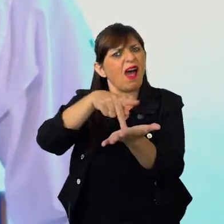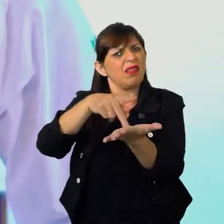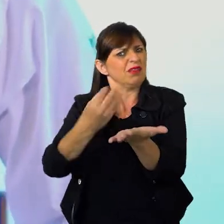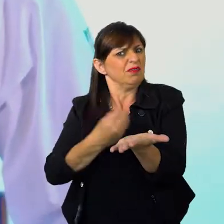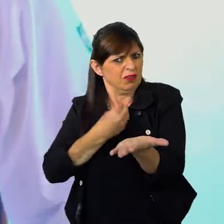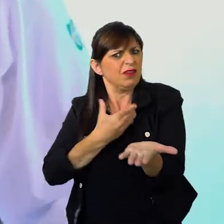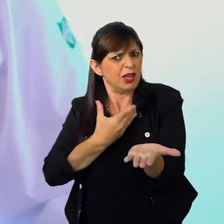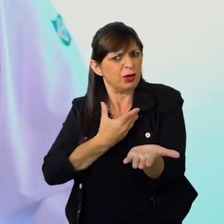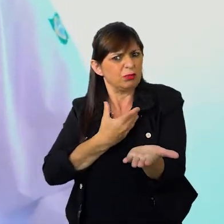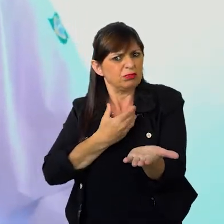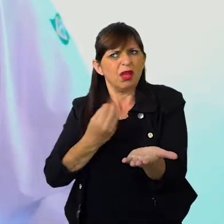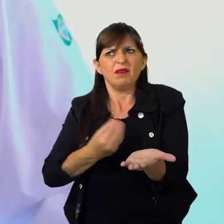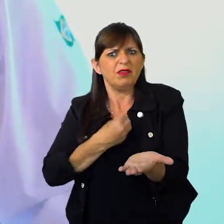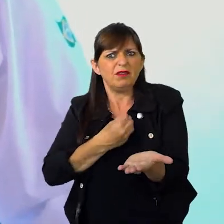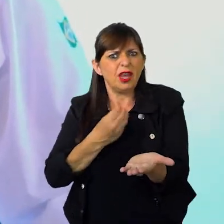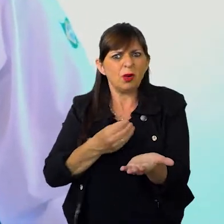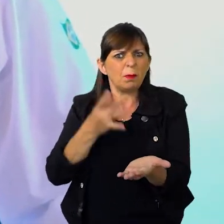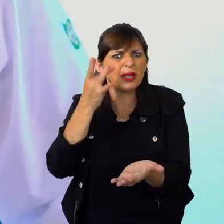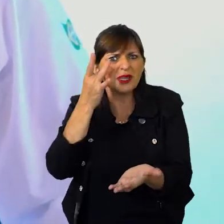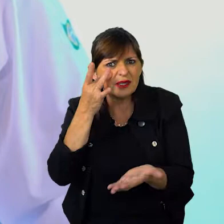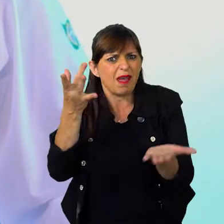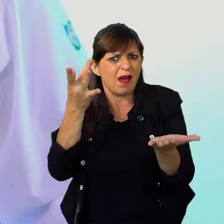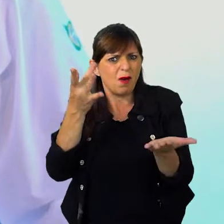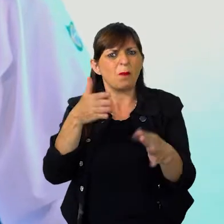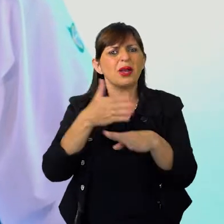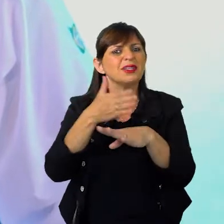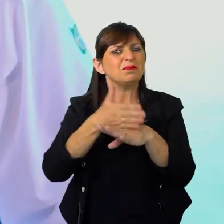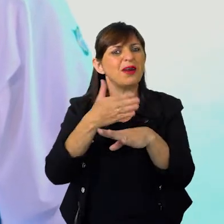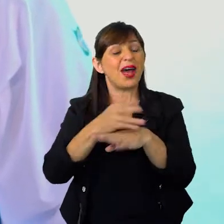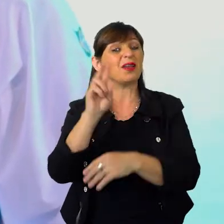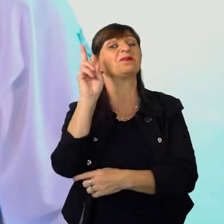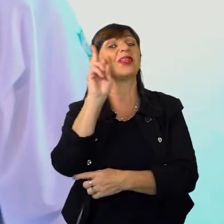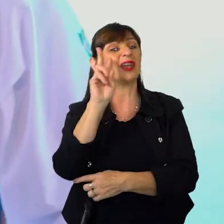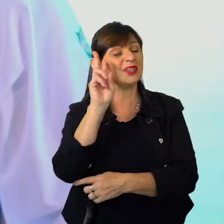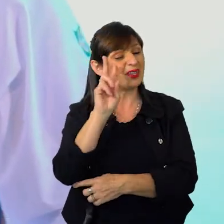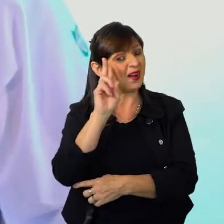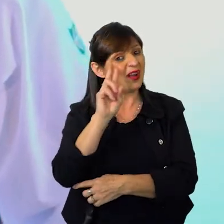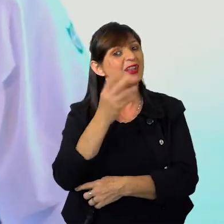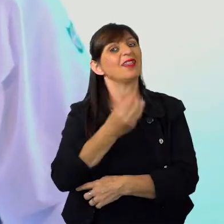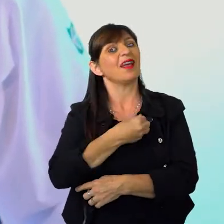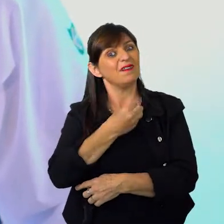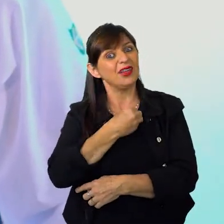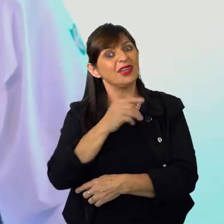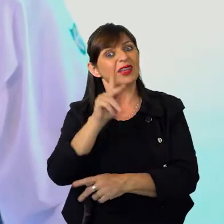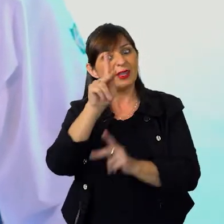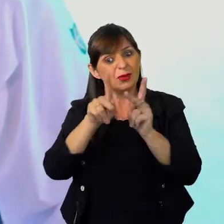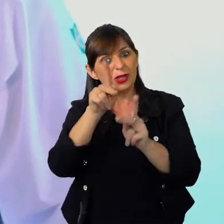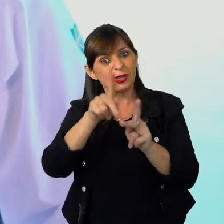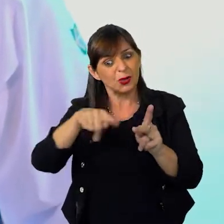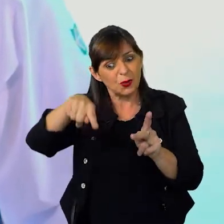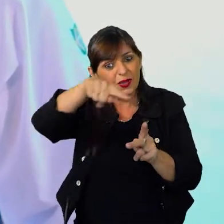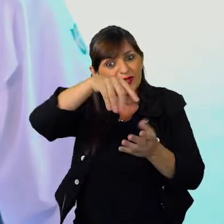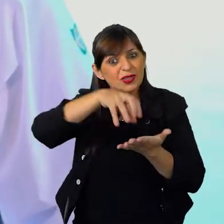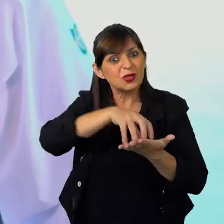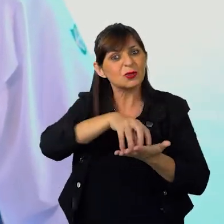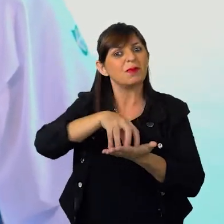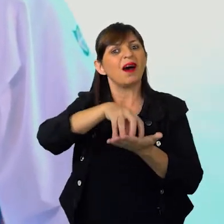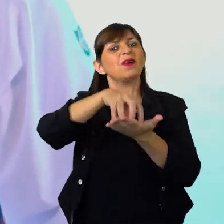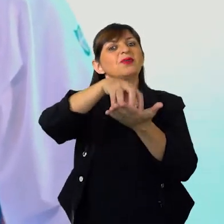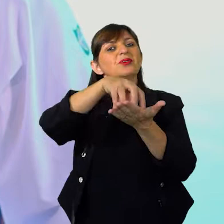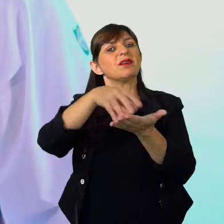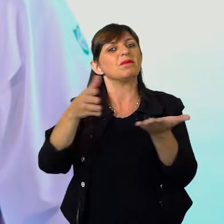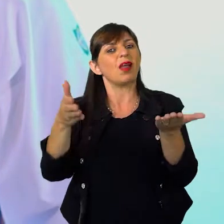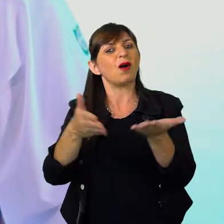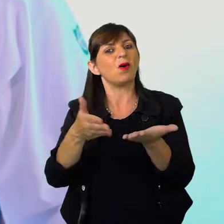fazer aí né um ponto traseiro aquilo que nos dias de hoje ainda pode ser